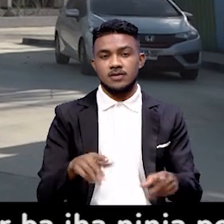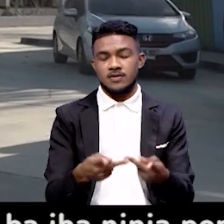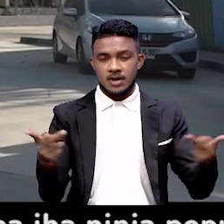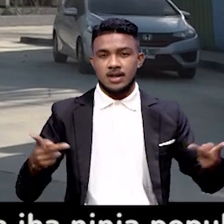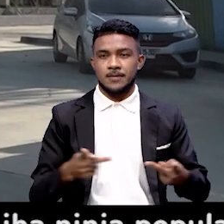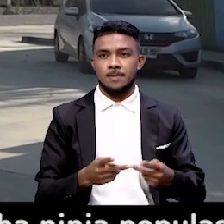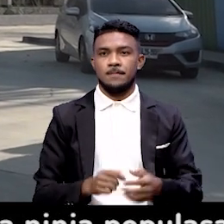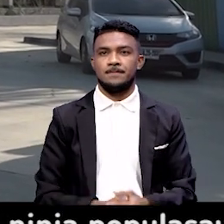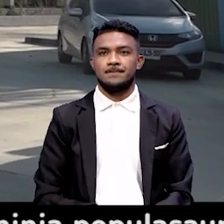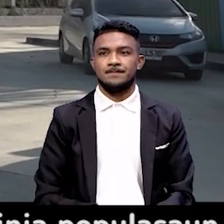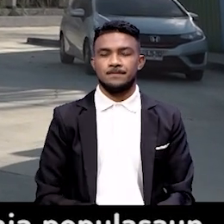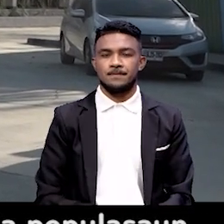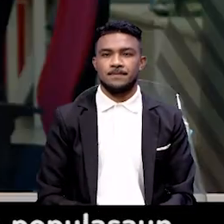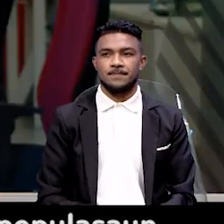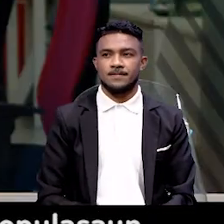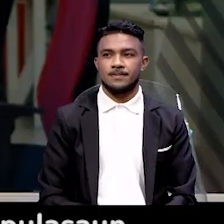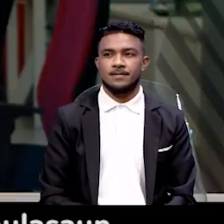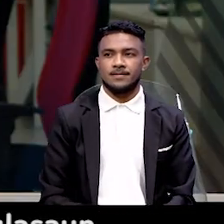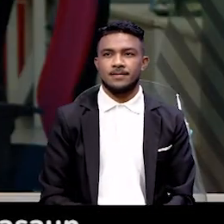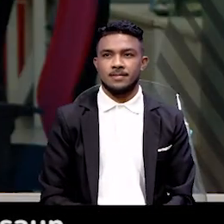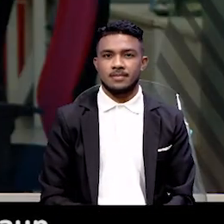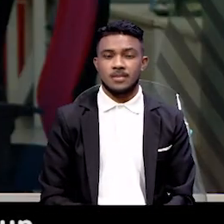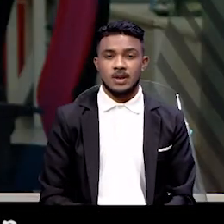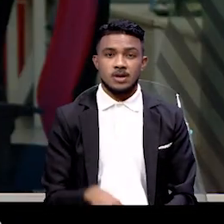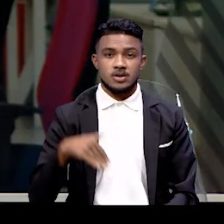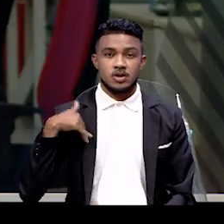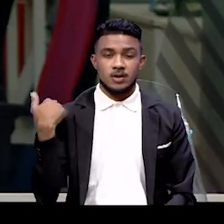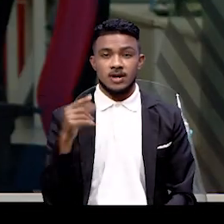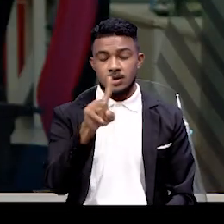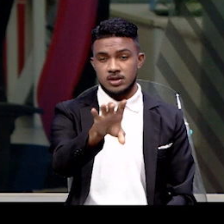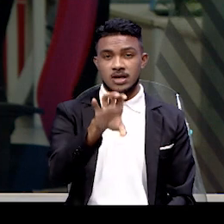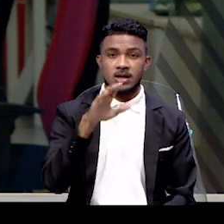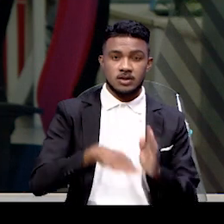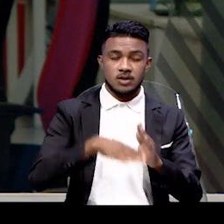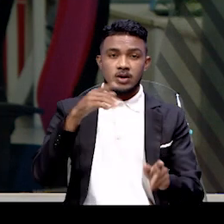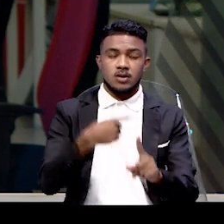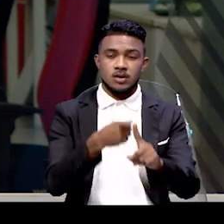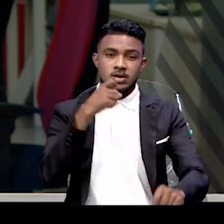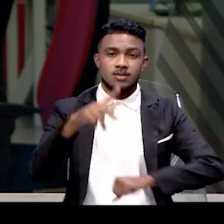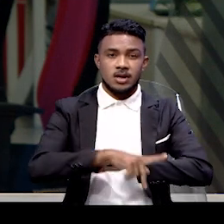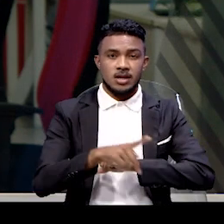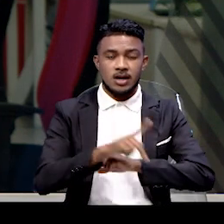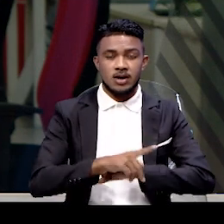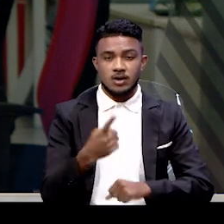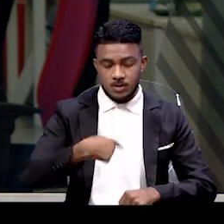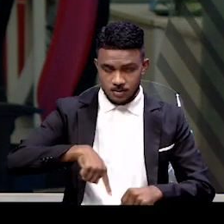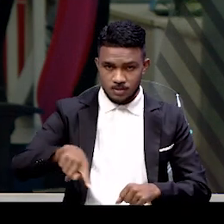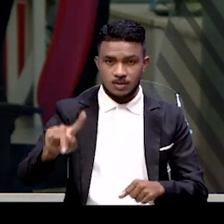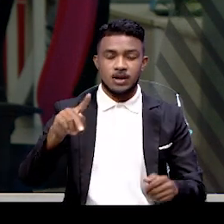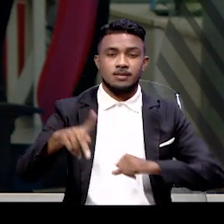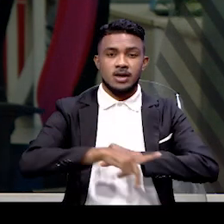bem-vinda do Rosário, GMN. Juventude atu sida resing husi partido balon afilia ba partido